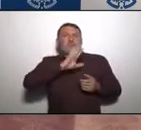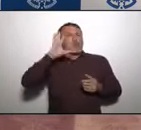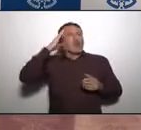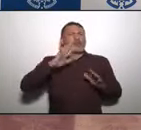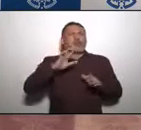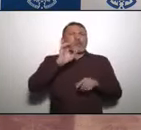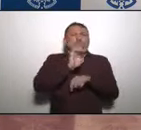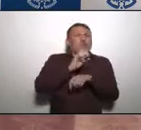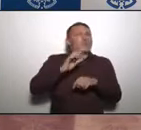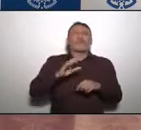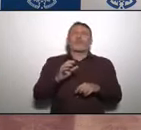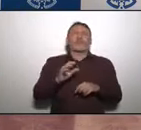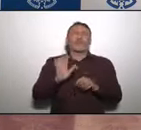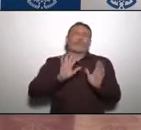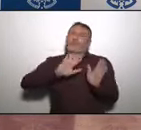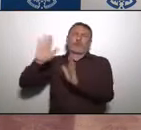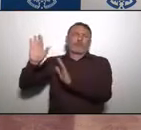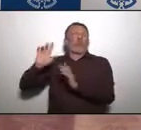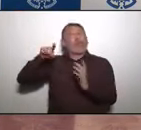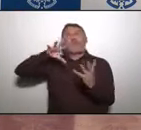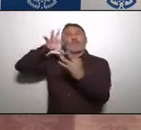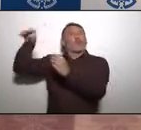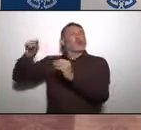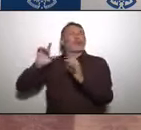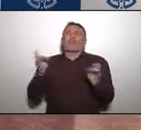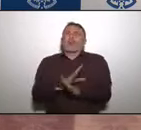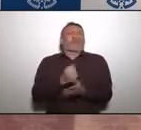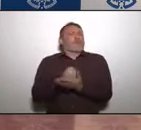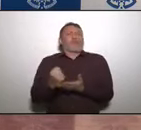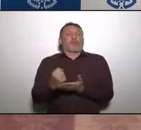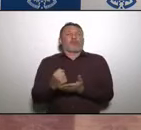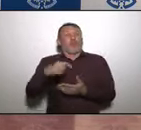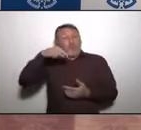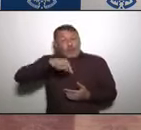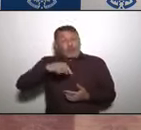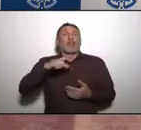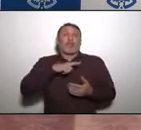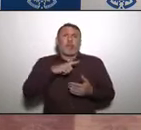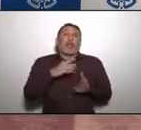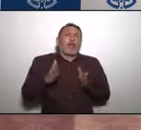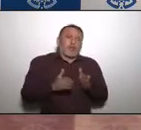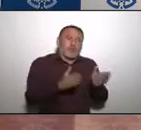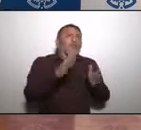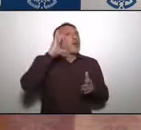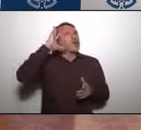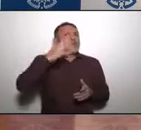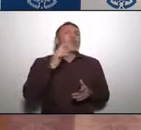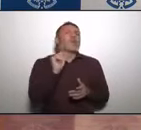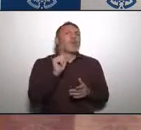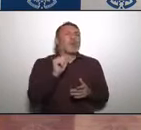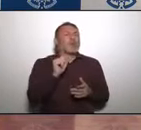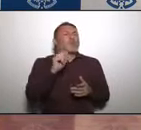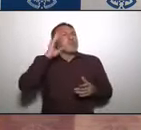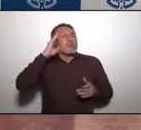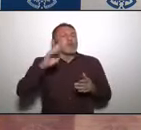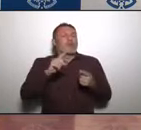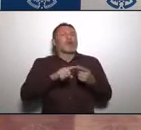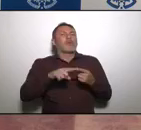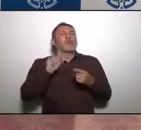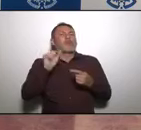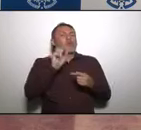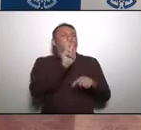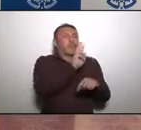achar caminhos aqui, para ver se a gente tem um ponto de encontro, tá certo? Entre a proteção que a gente tem que ter